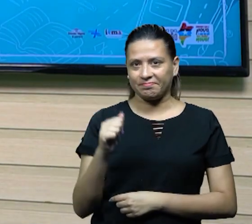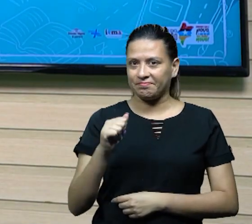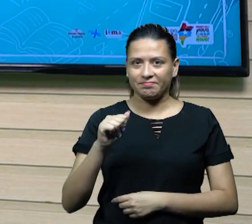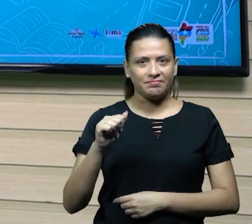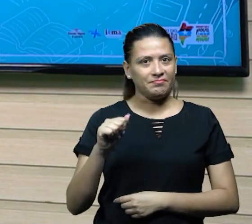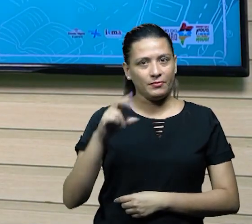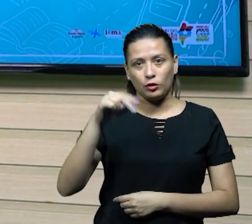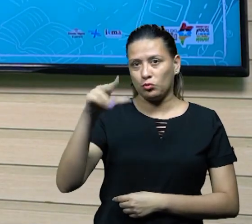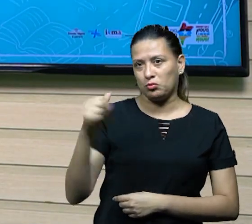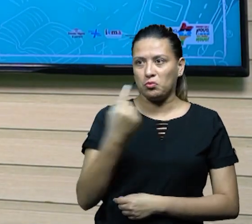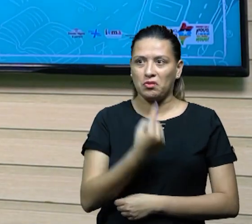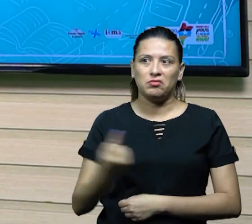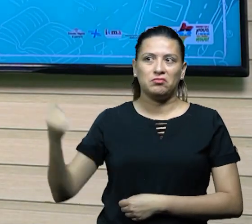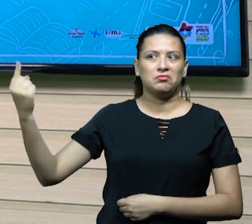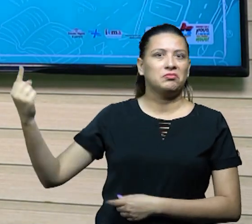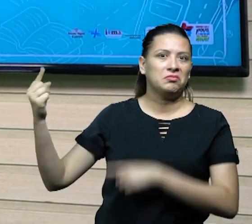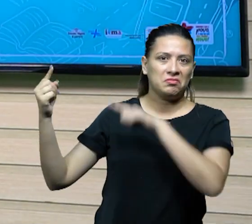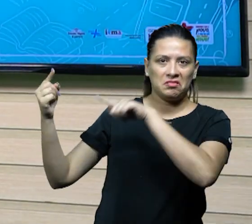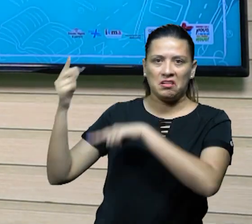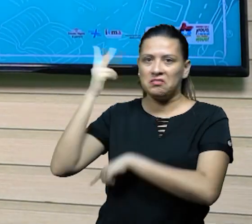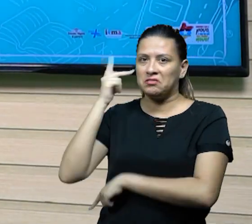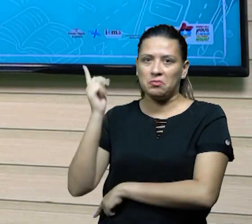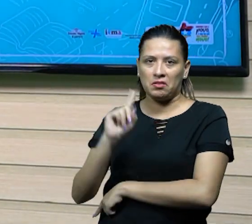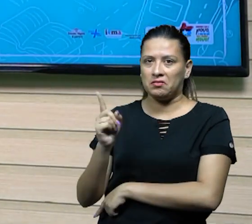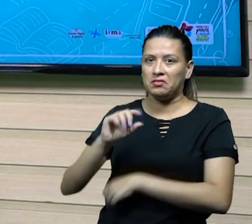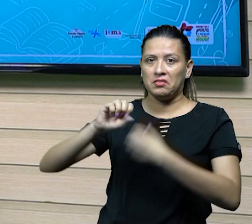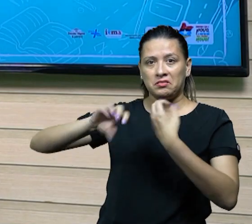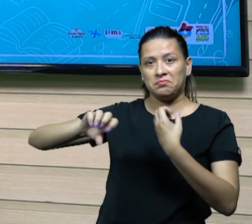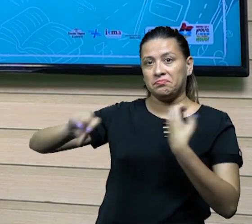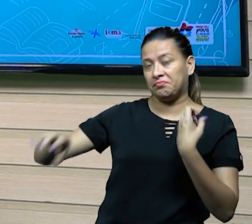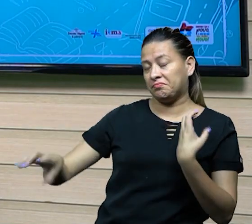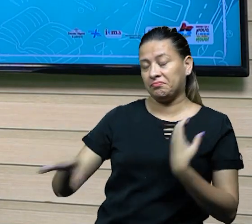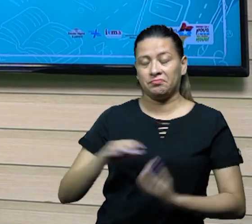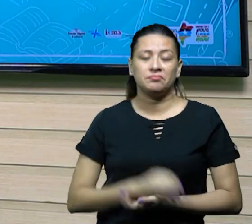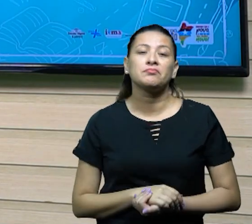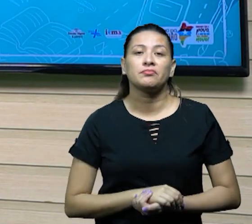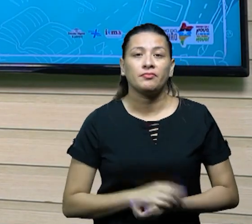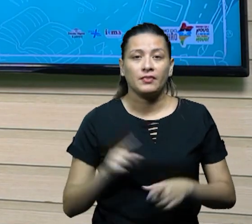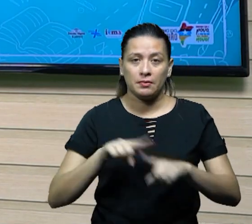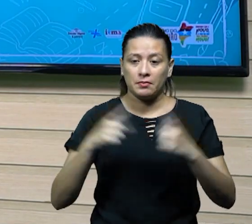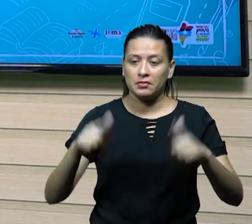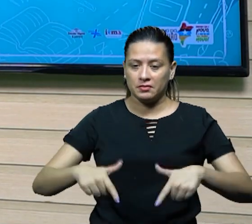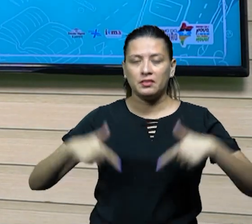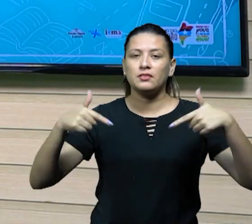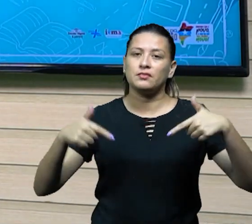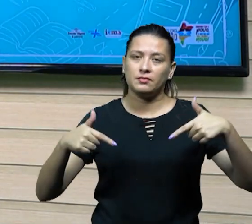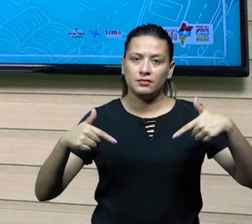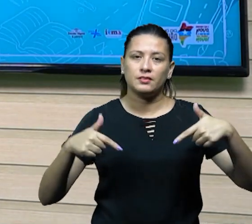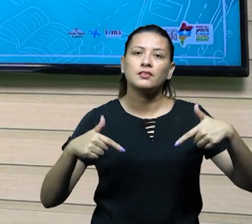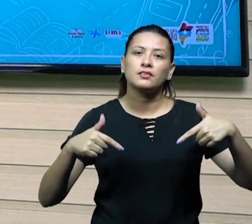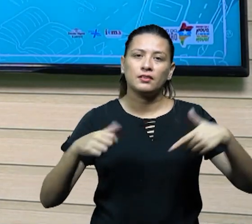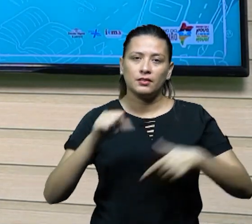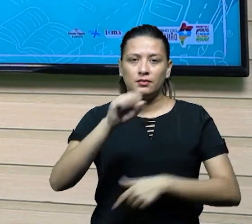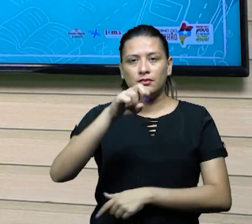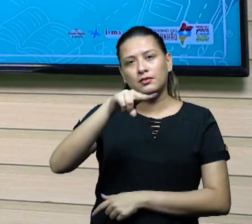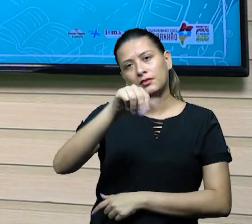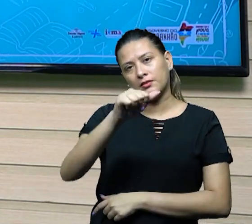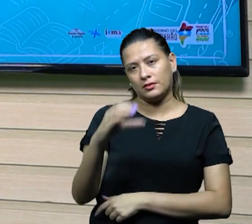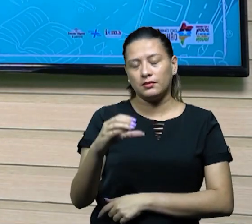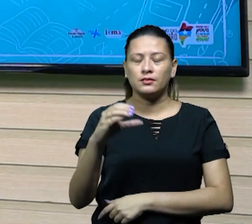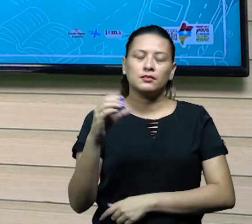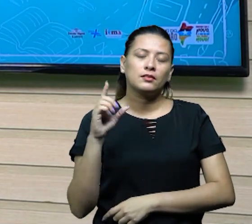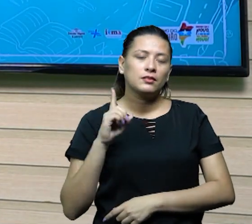educação profissional. Eu fiz no Senac de São Paulo, mas acredite, eu nunca fui em São Paulo. Mas por que eu fiz? Pela educação à